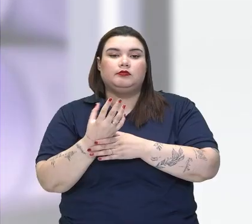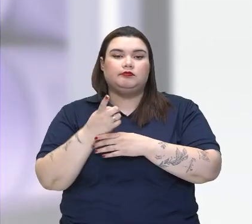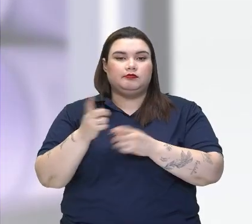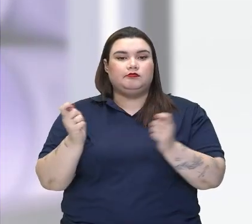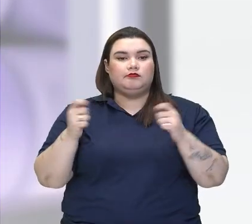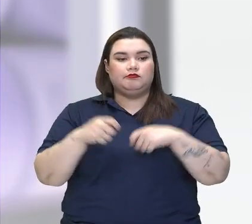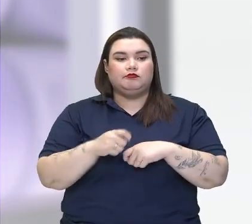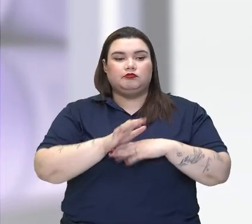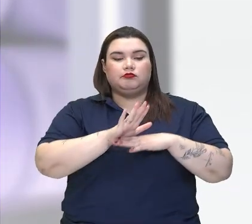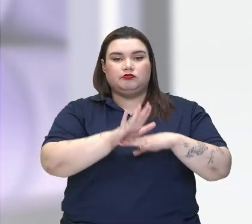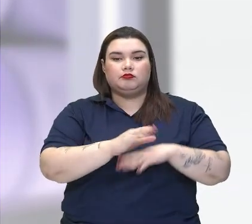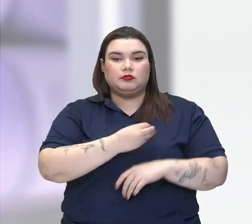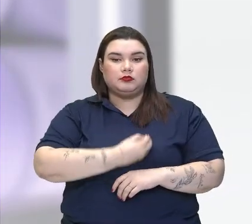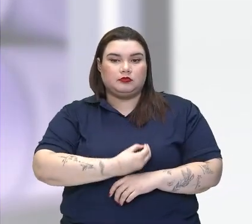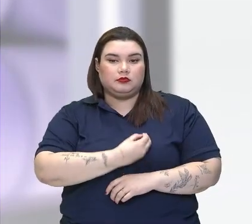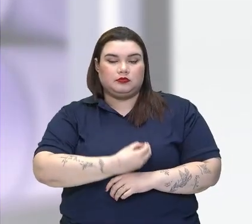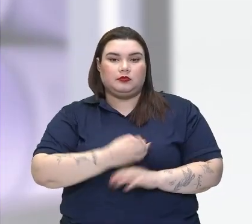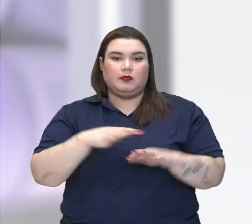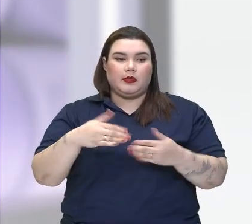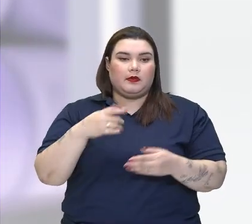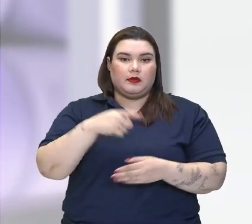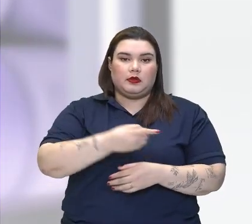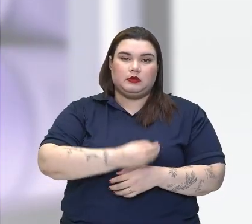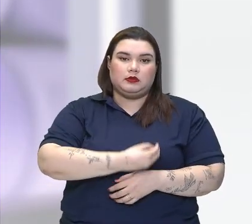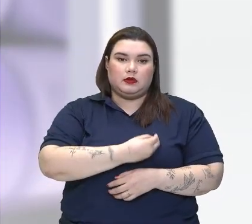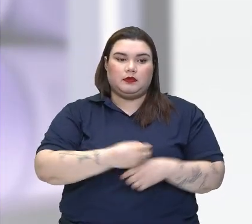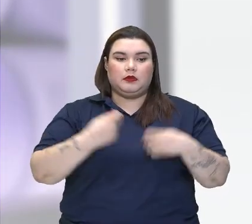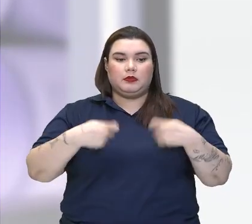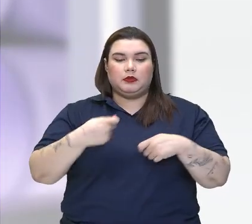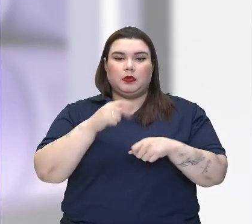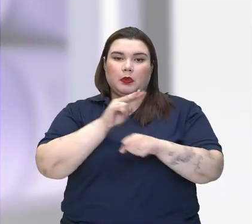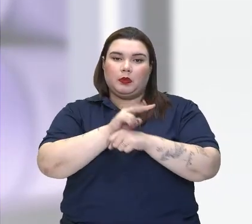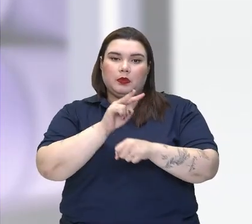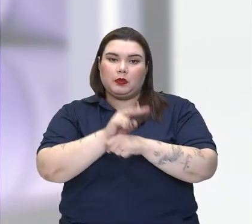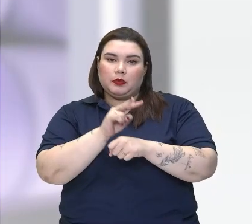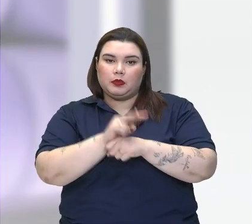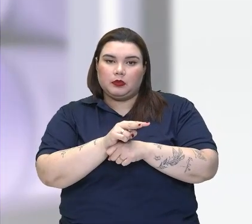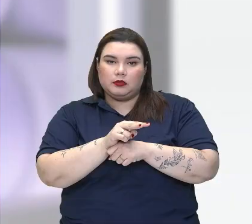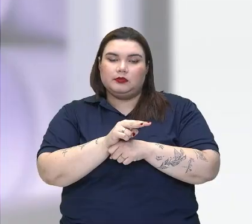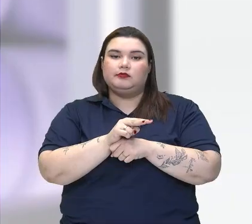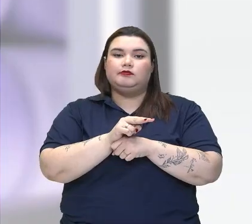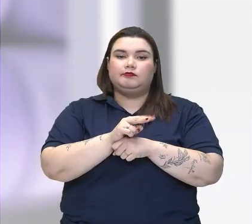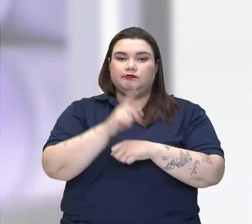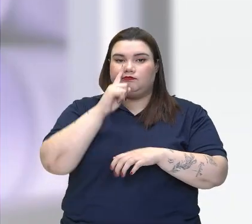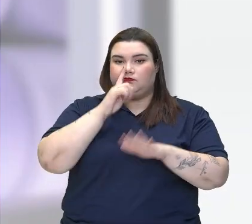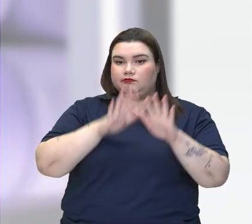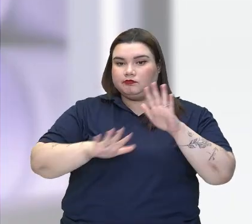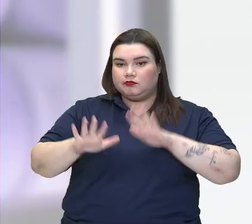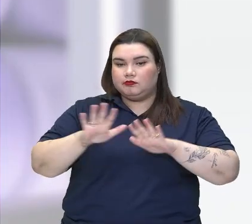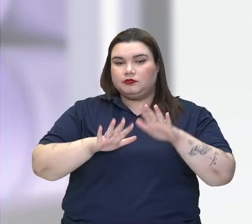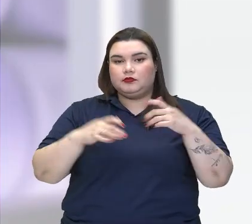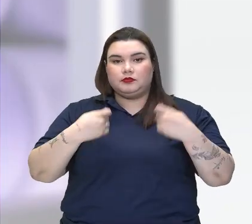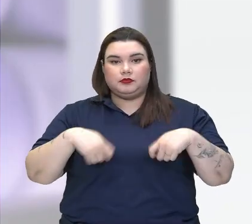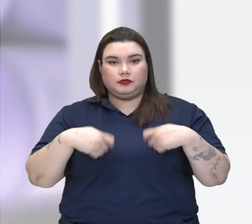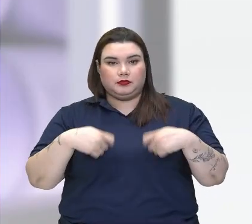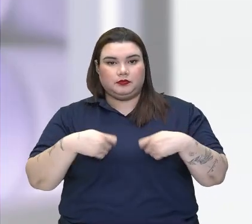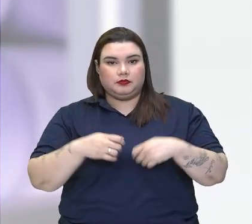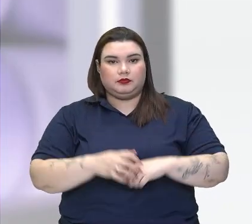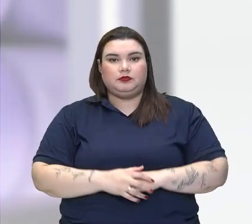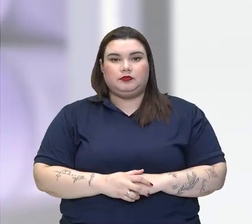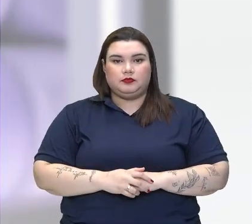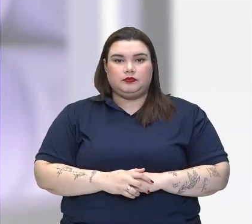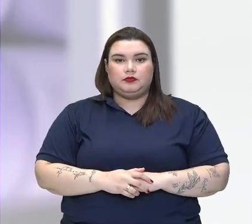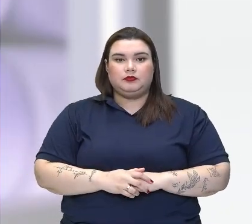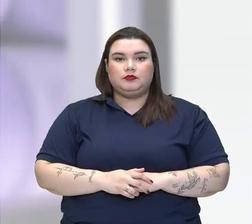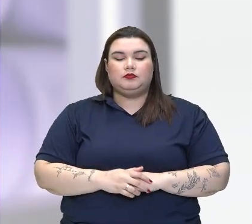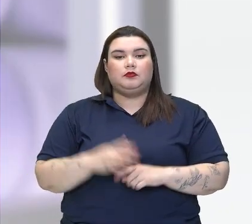concede a vida. E essa vida, ela precisa ser cuidada e preservada,